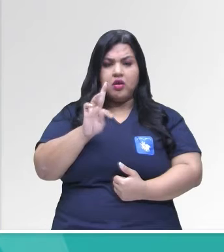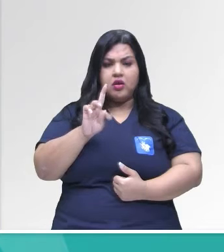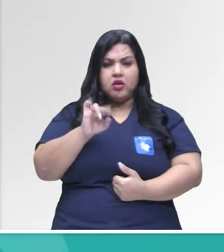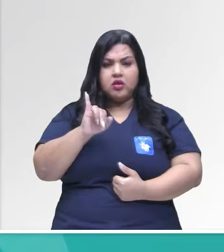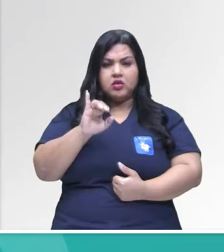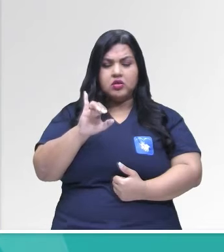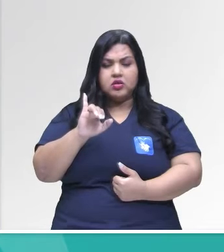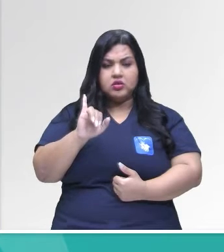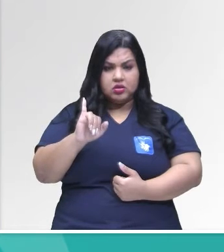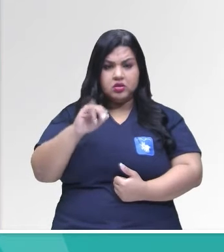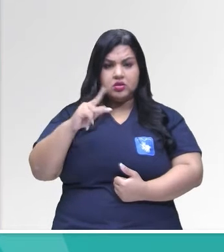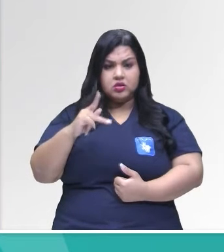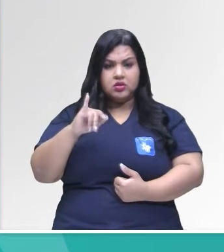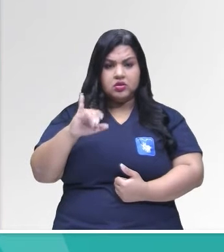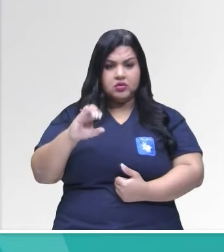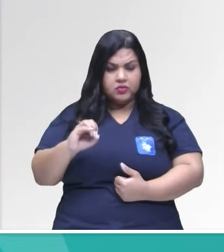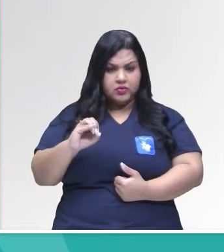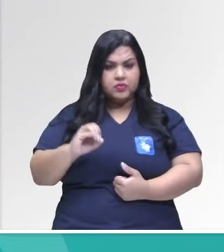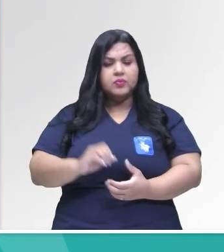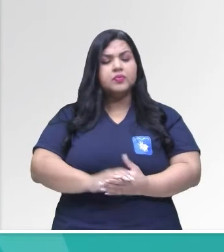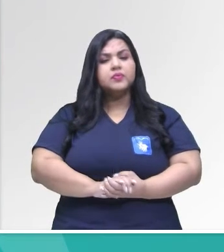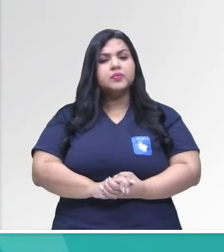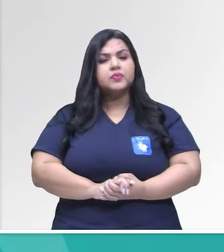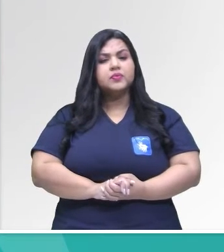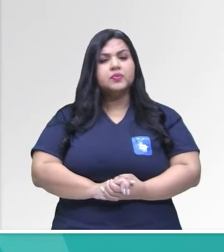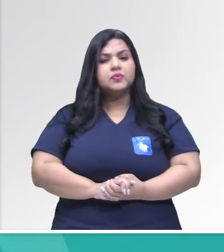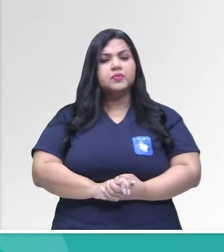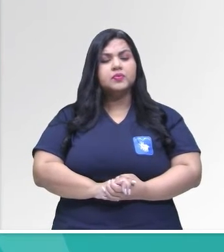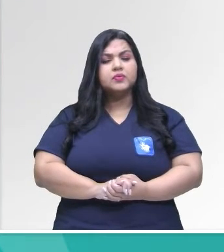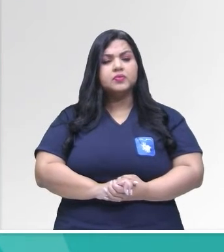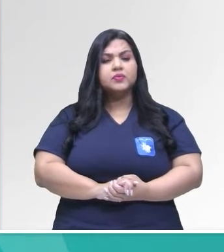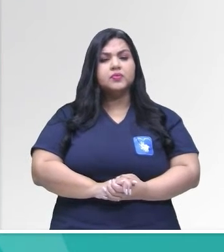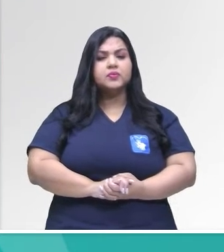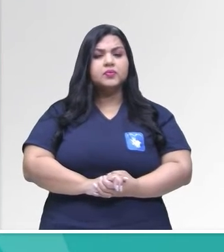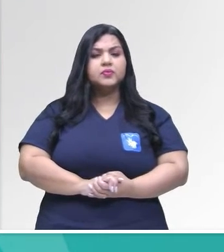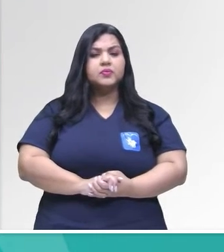regulares. Eles são regulares, tá?